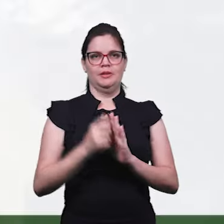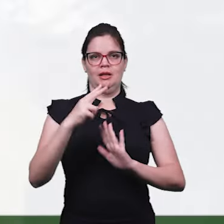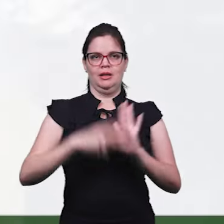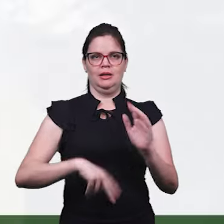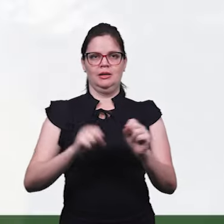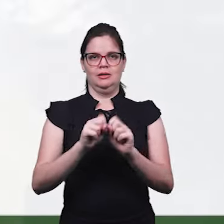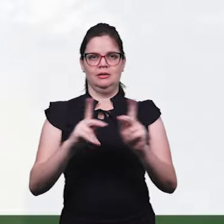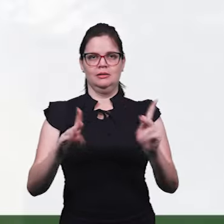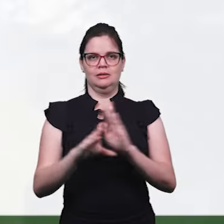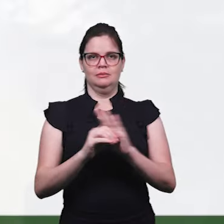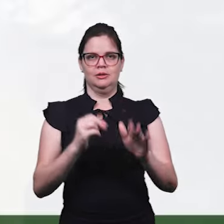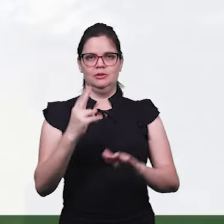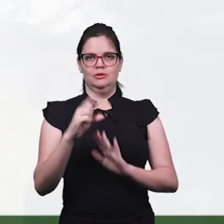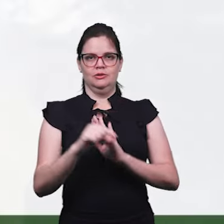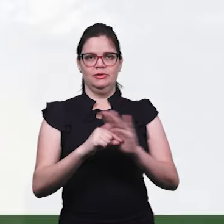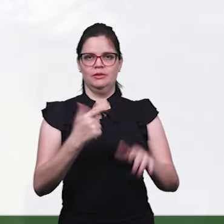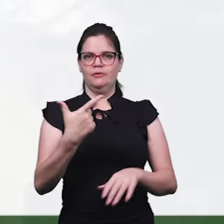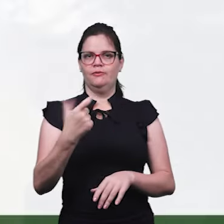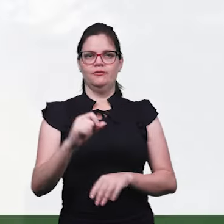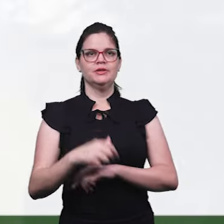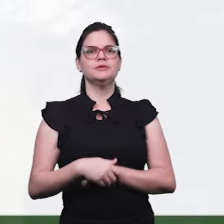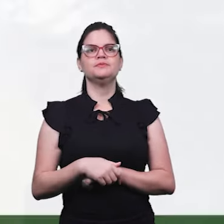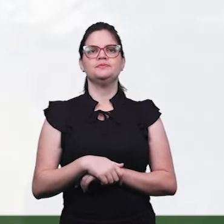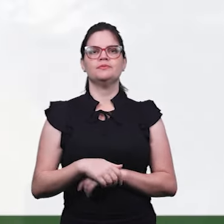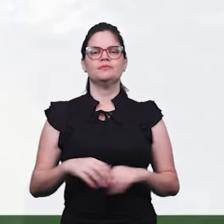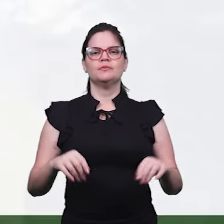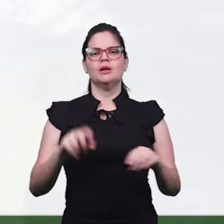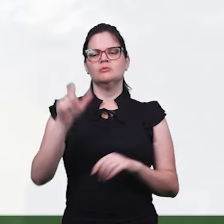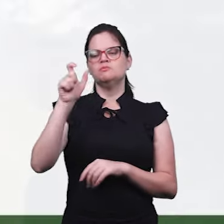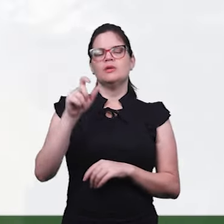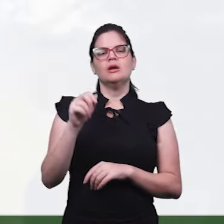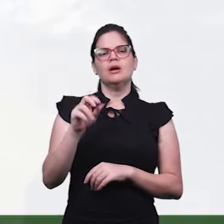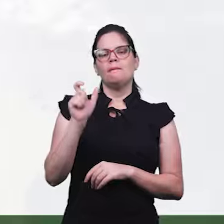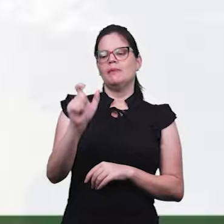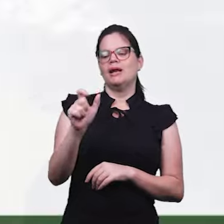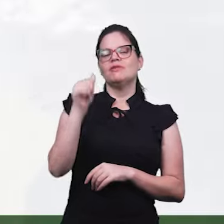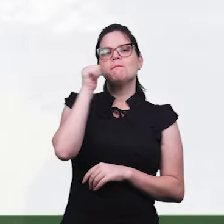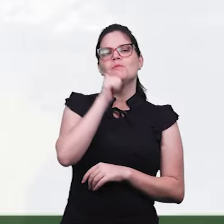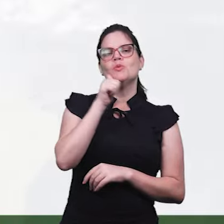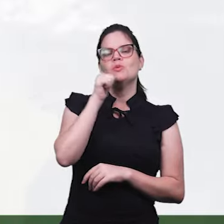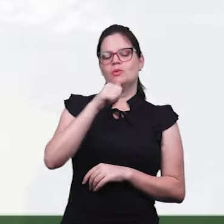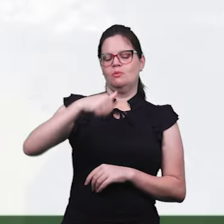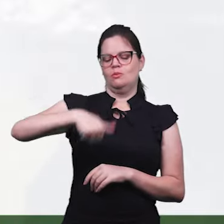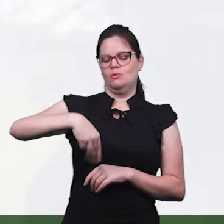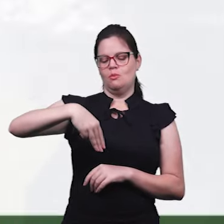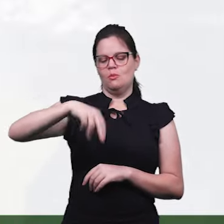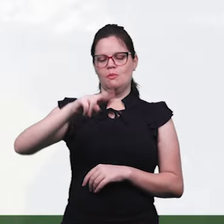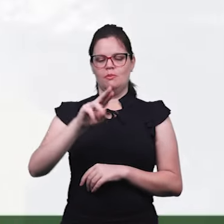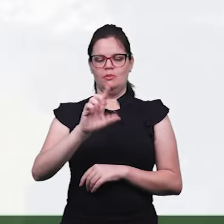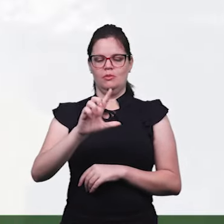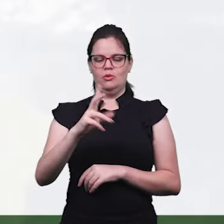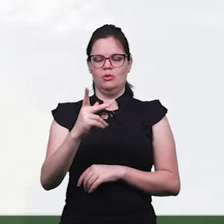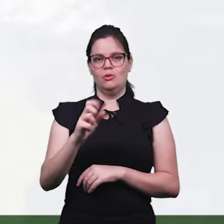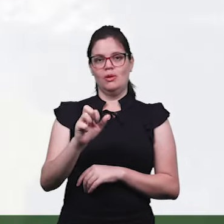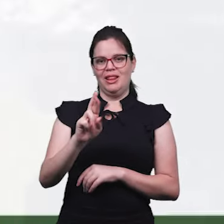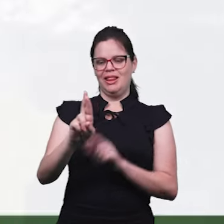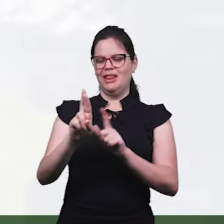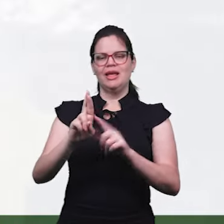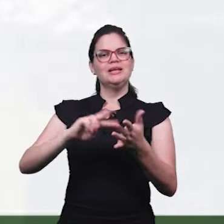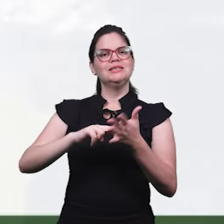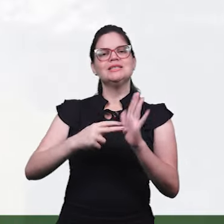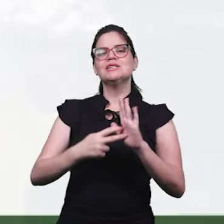Apocalipse capítulo 2, verso 20, qual o sentido profético da mulher que a pergunta é,